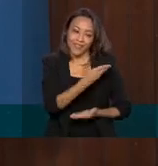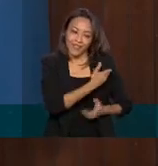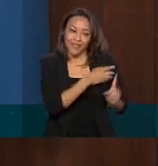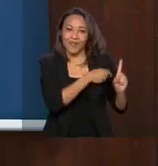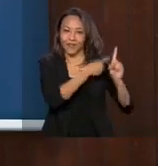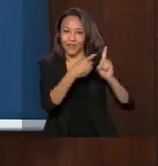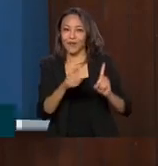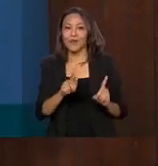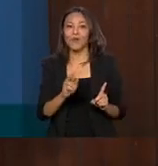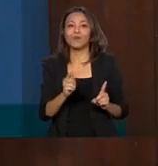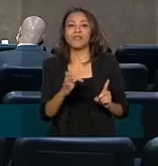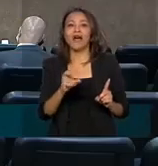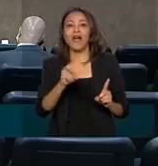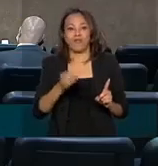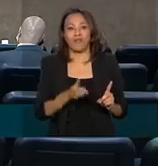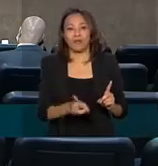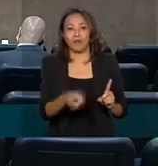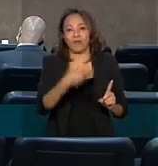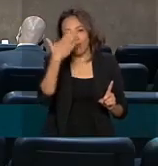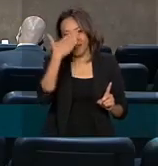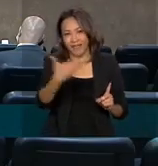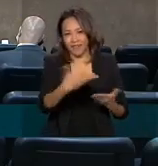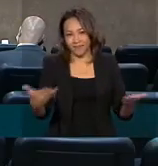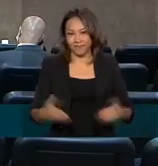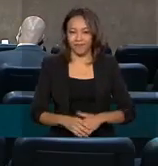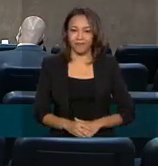continuar. Obrigado.